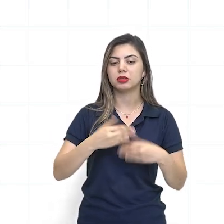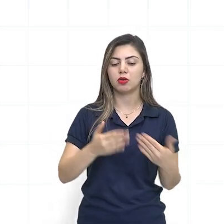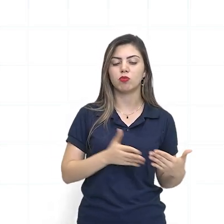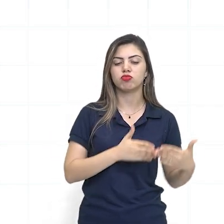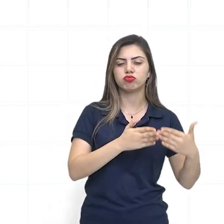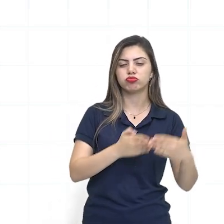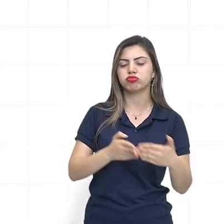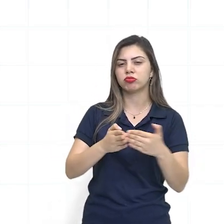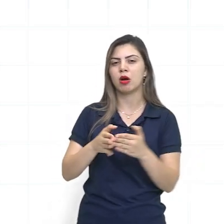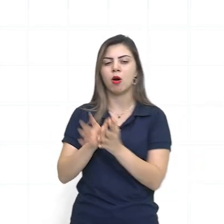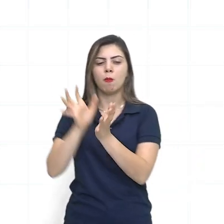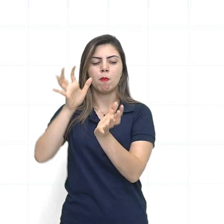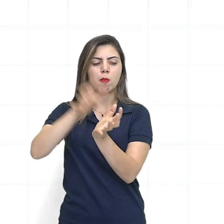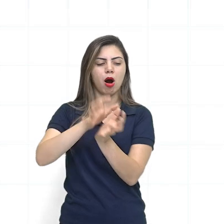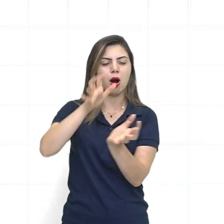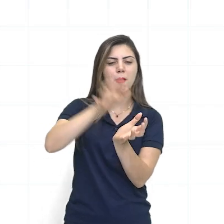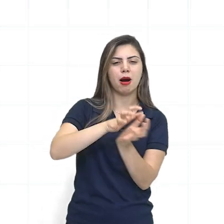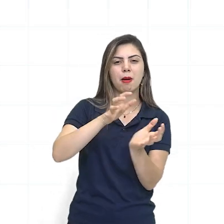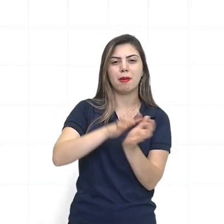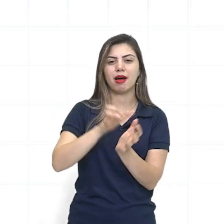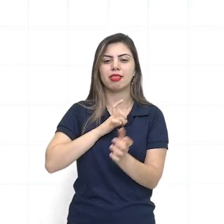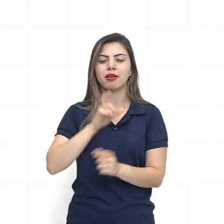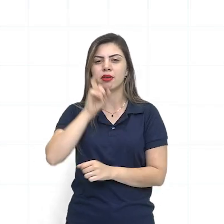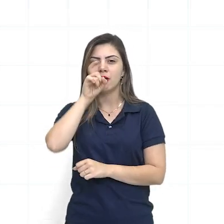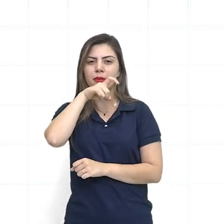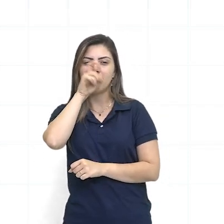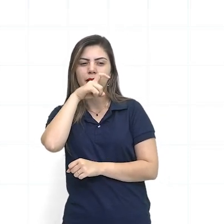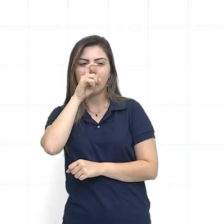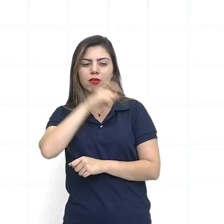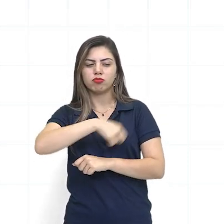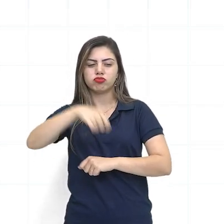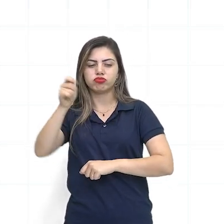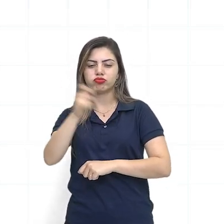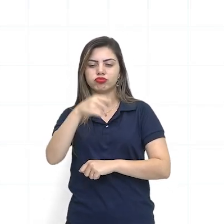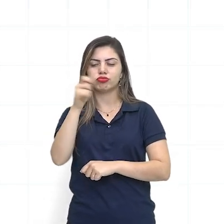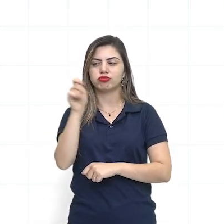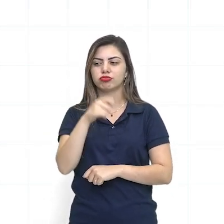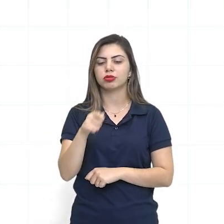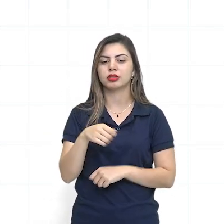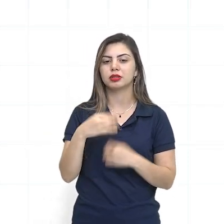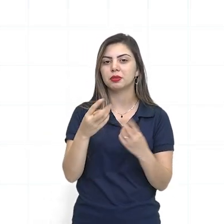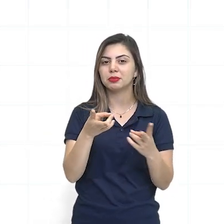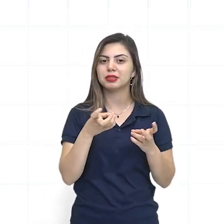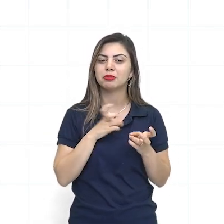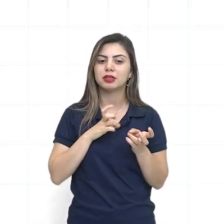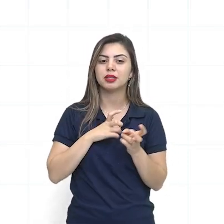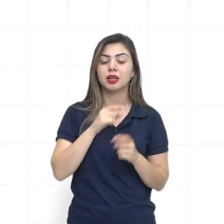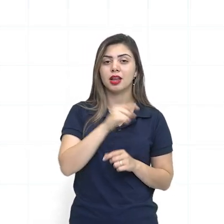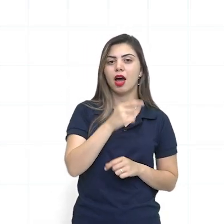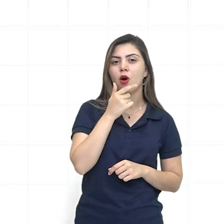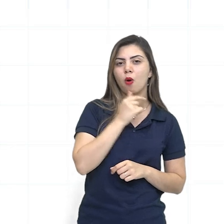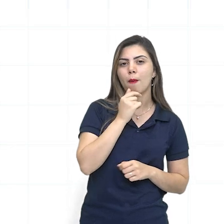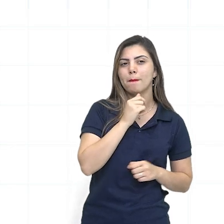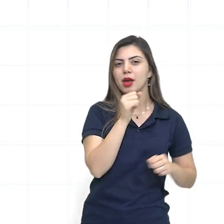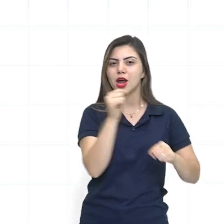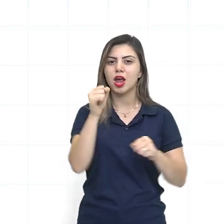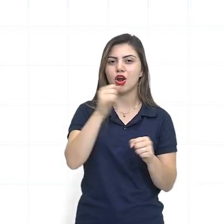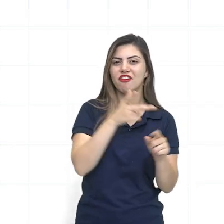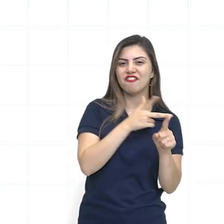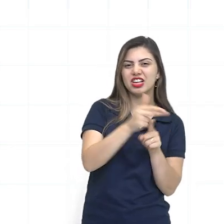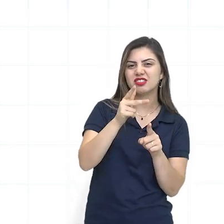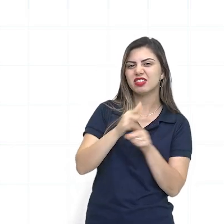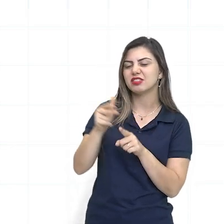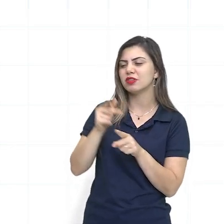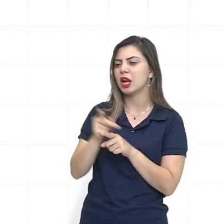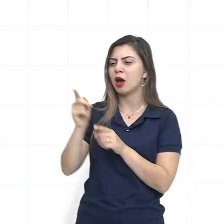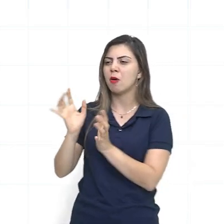terríveis, feiticeiras poderosas, né, vocês vão percebendo aí, ó, os monstros, né, porque já que ele é um herói, então ele vai